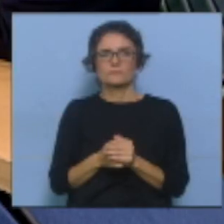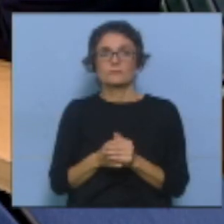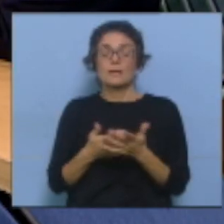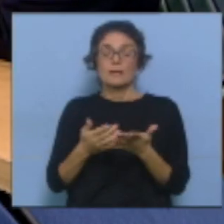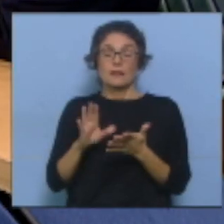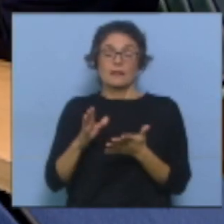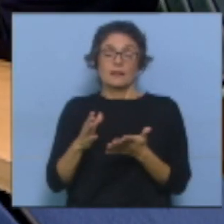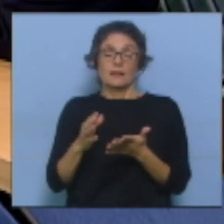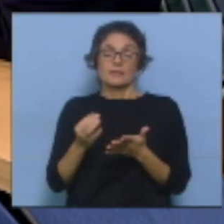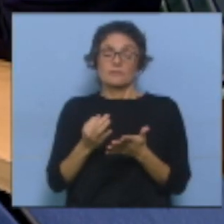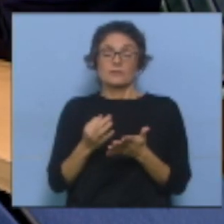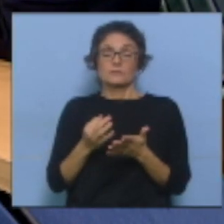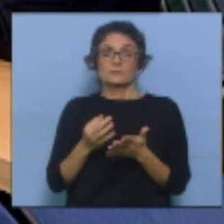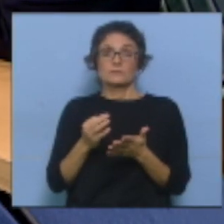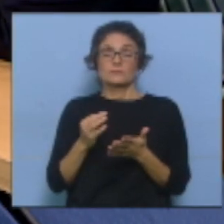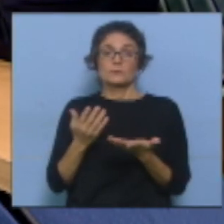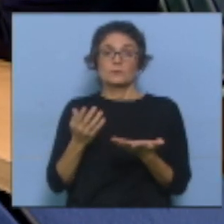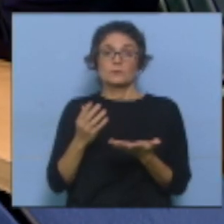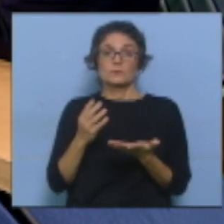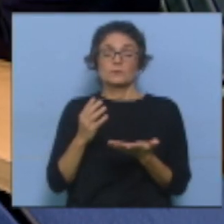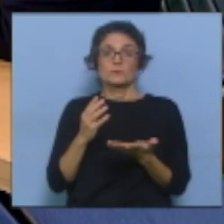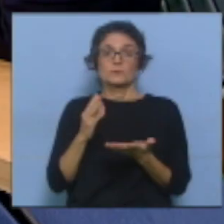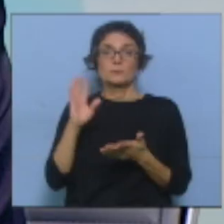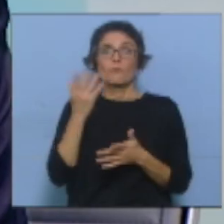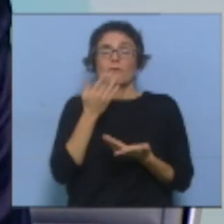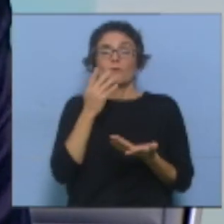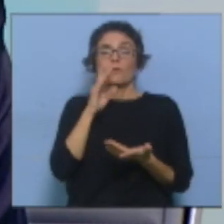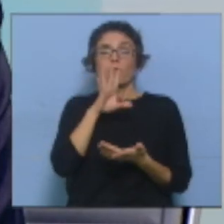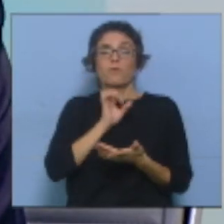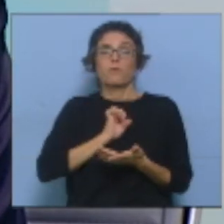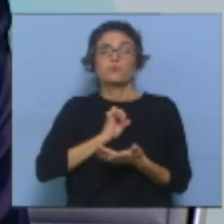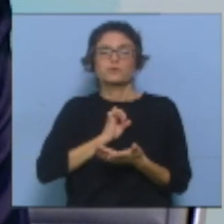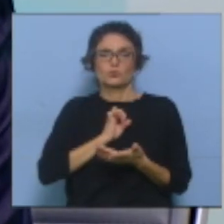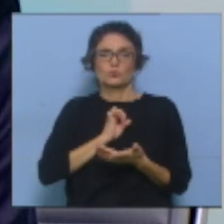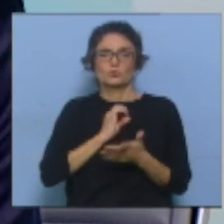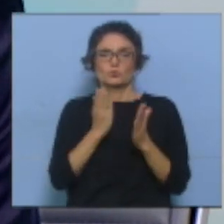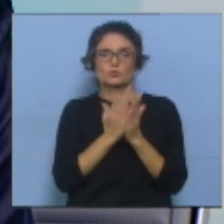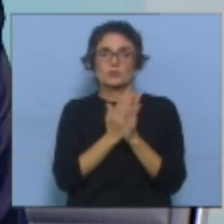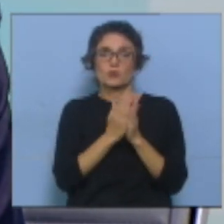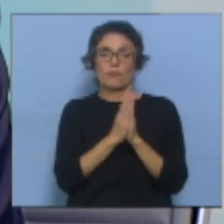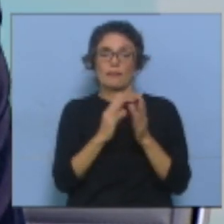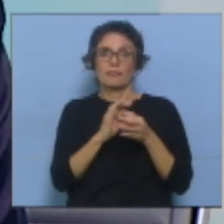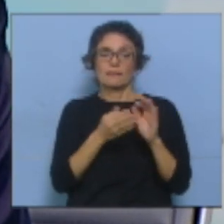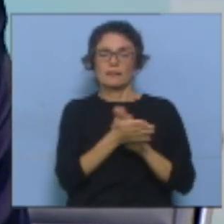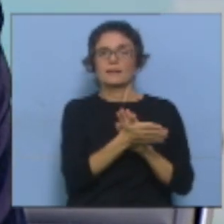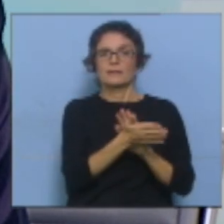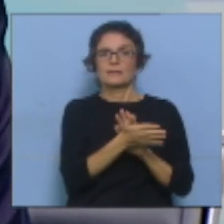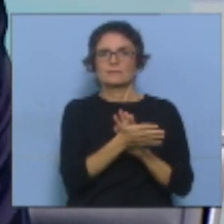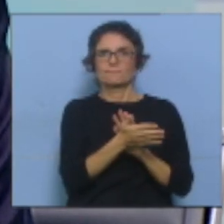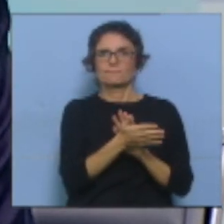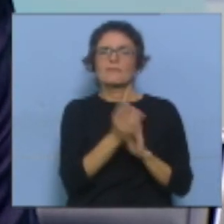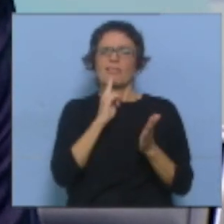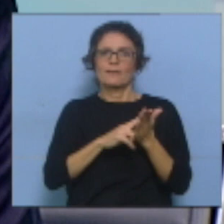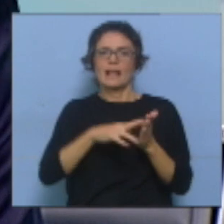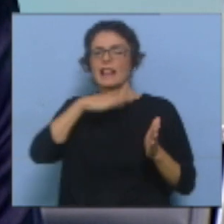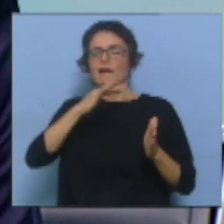filho entra no seminário, aprendemos nós lá e entra a família toda. Portanto, é um bocadinho... Desculpa. As férias também